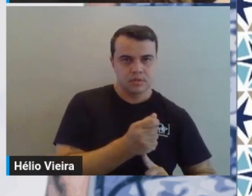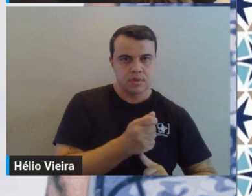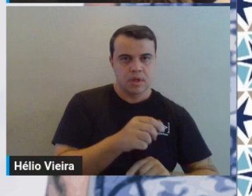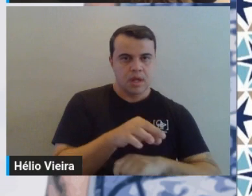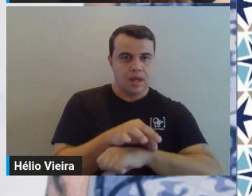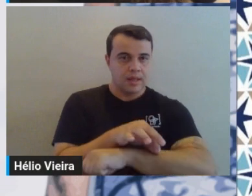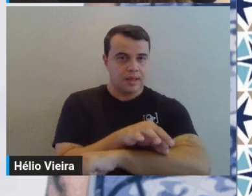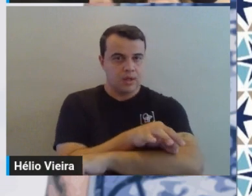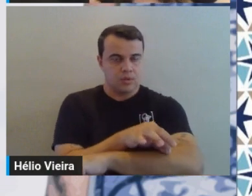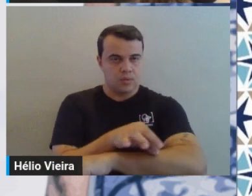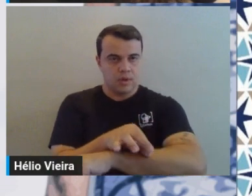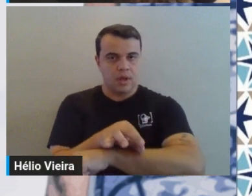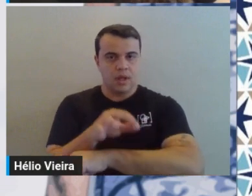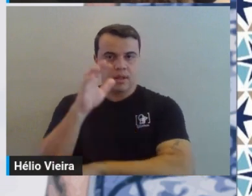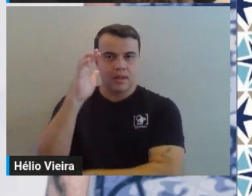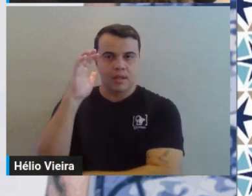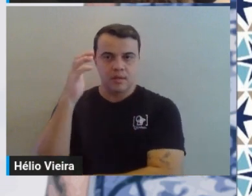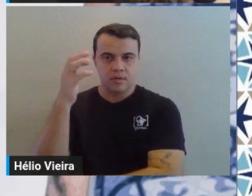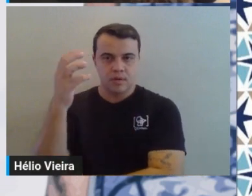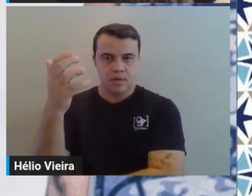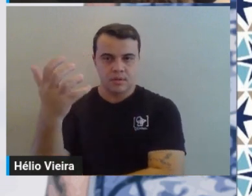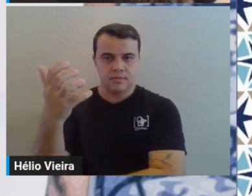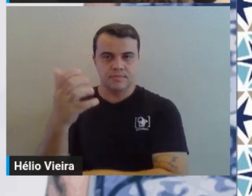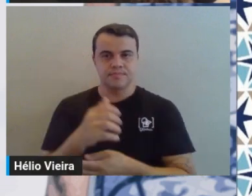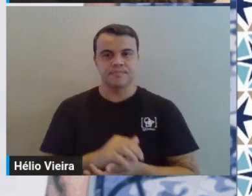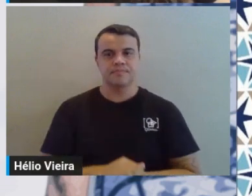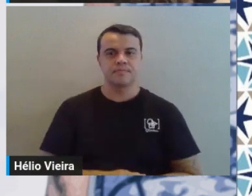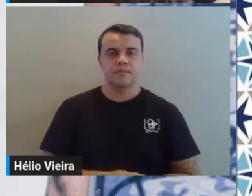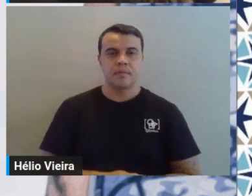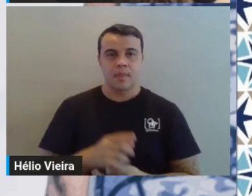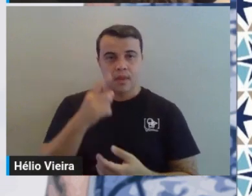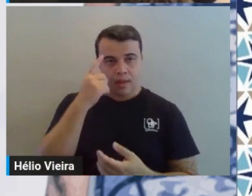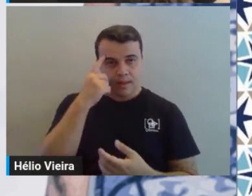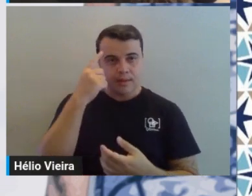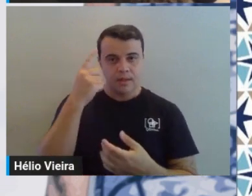arquitetura e natureza. A ideia